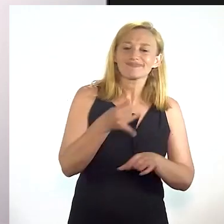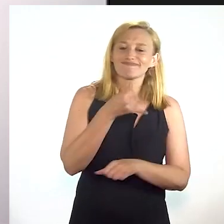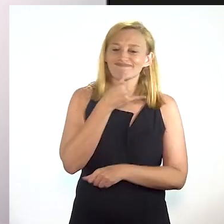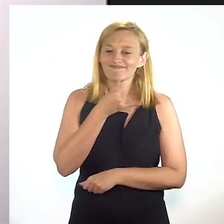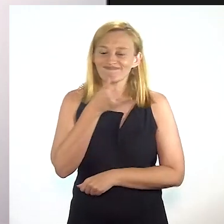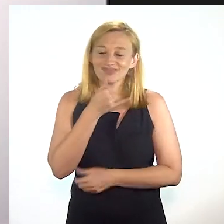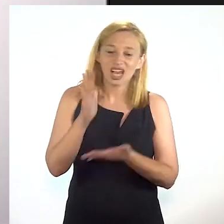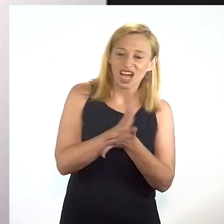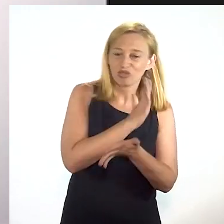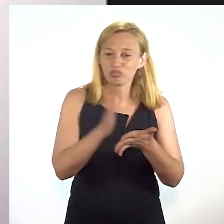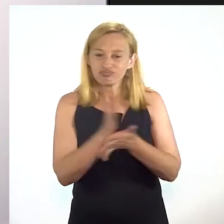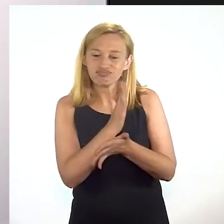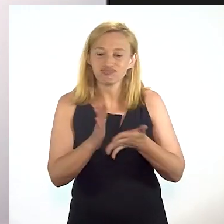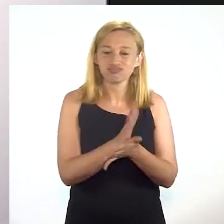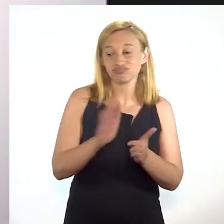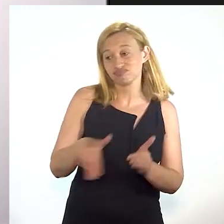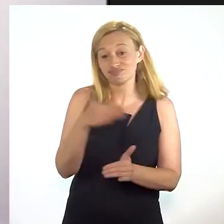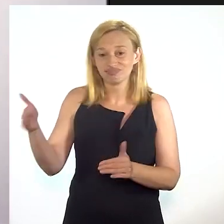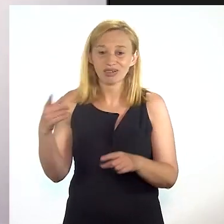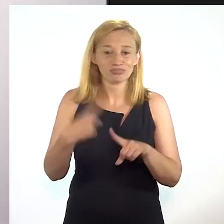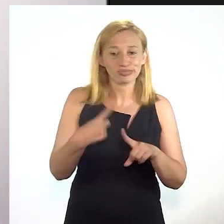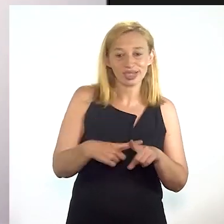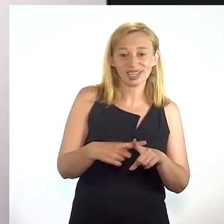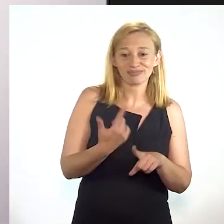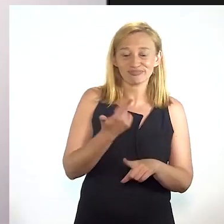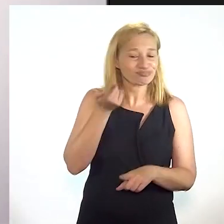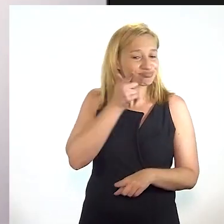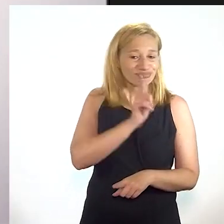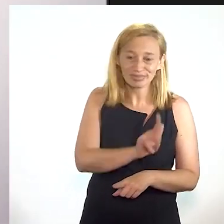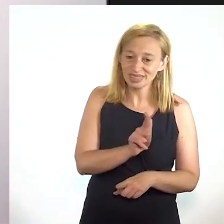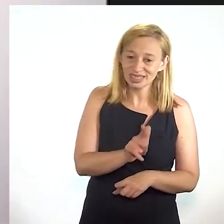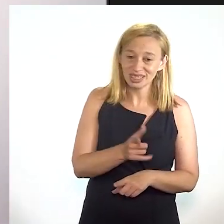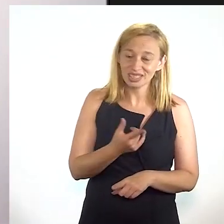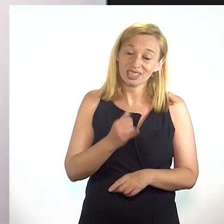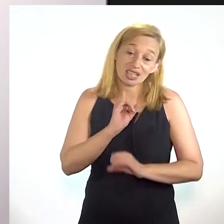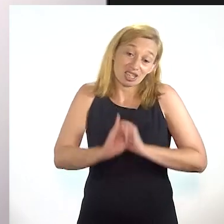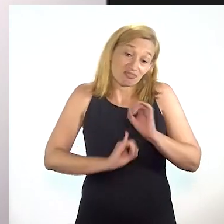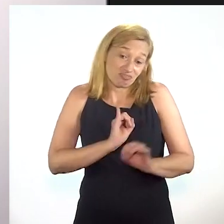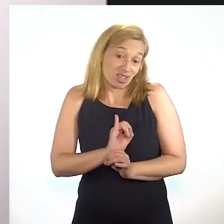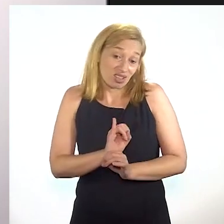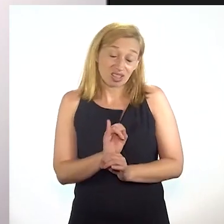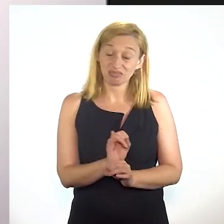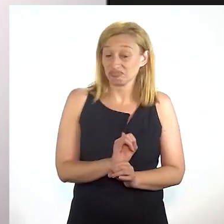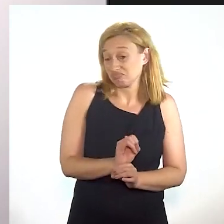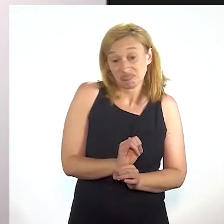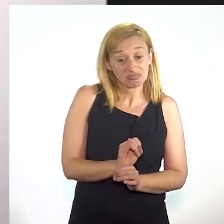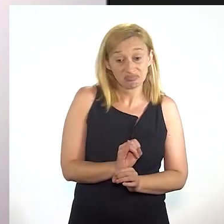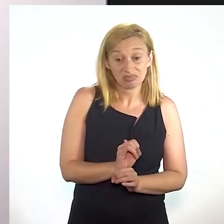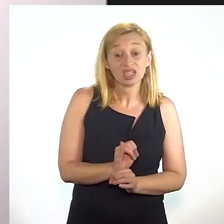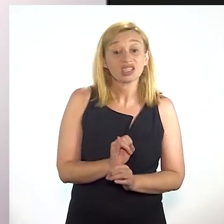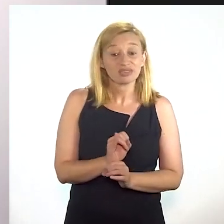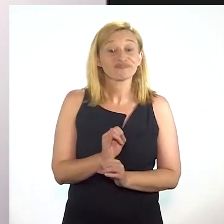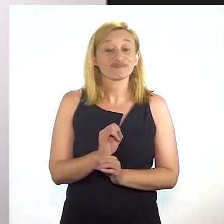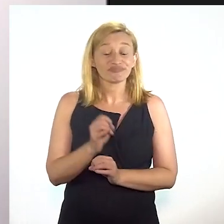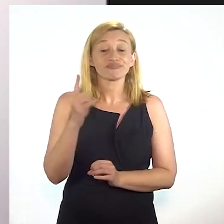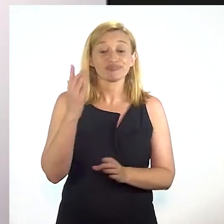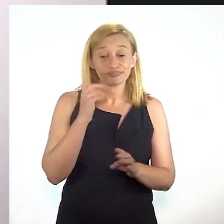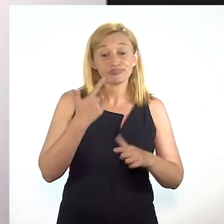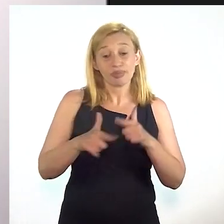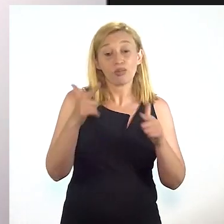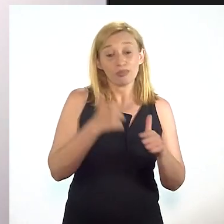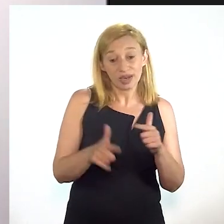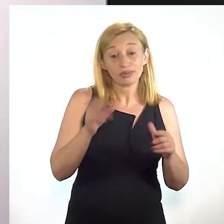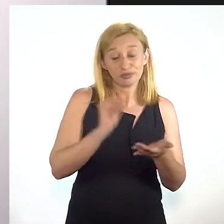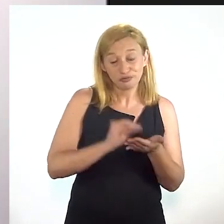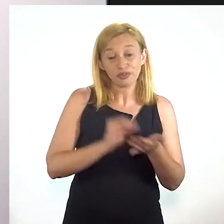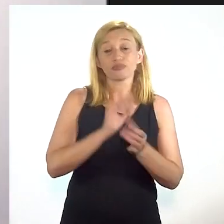bem interessante, mas, infelizmente, algumas tiveram que ficar de fora, porque na época eu não conseguia ofertar uma recarga para telefone. Então,